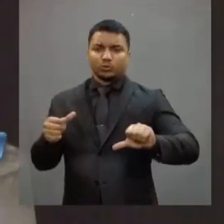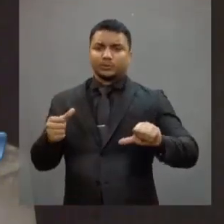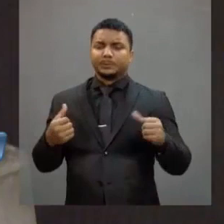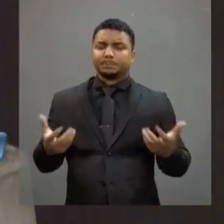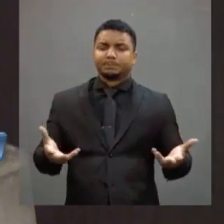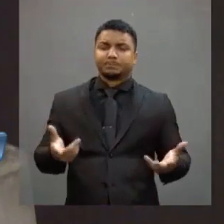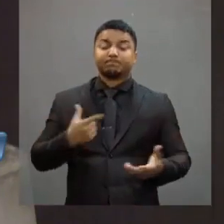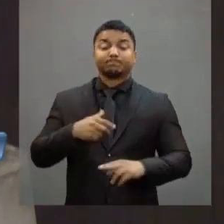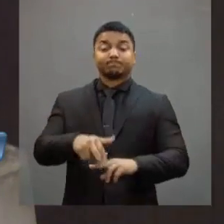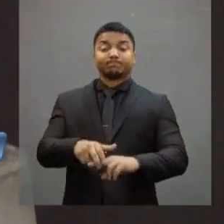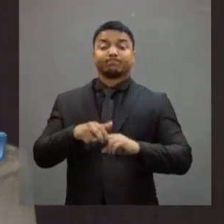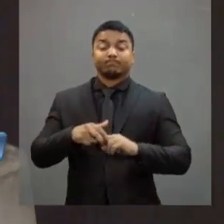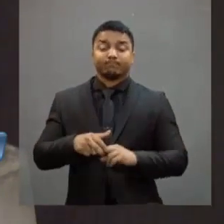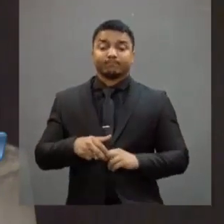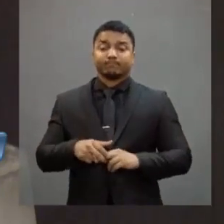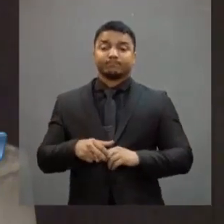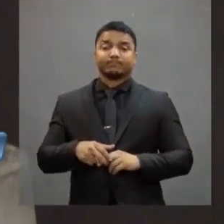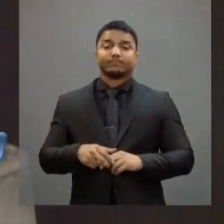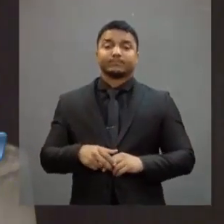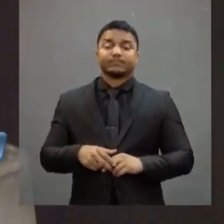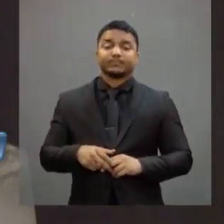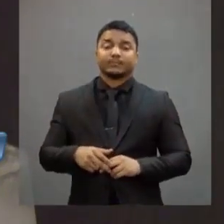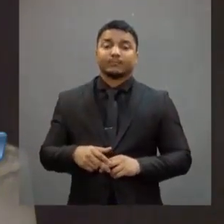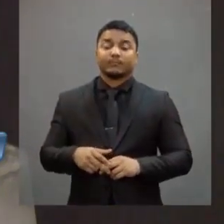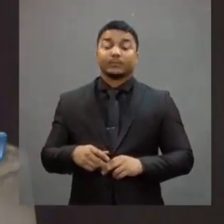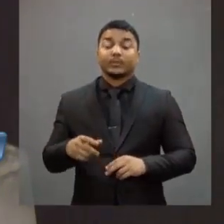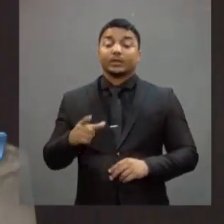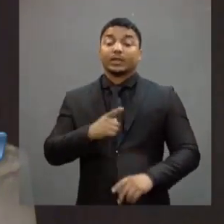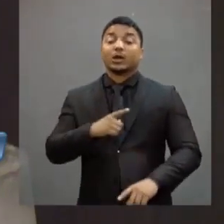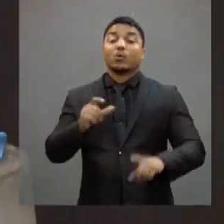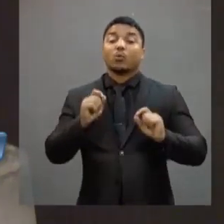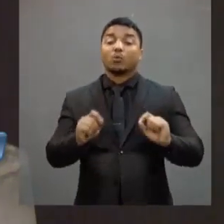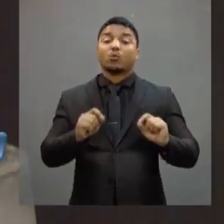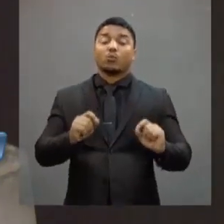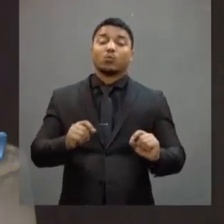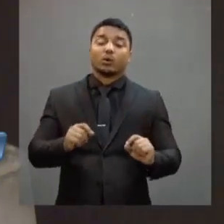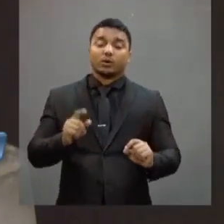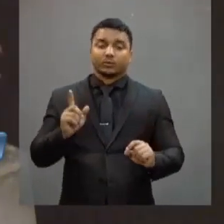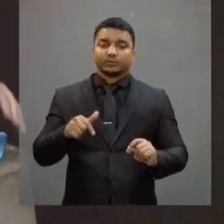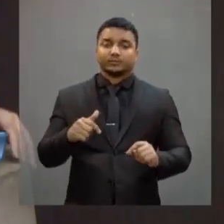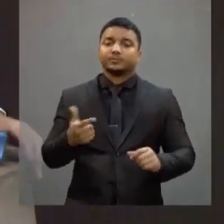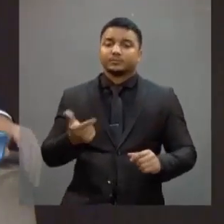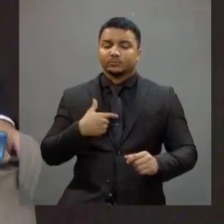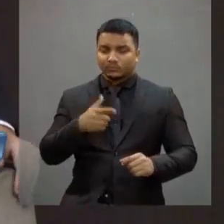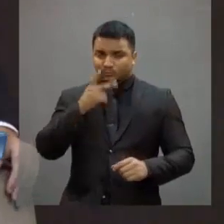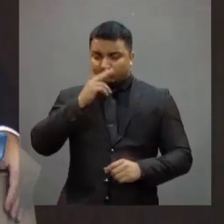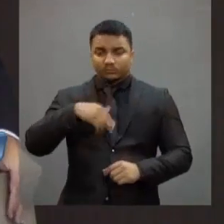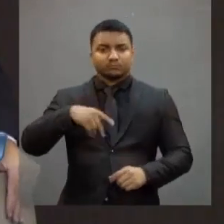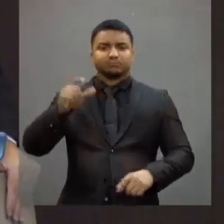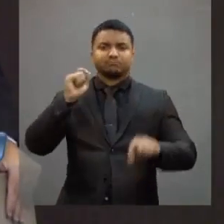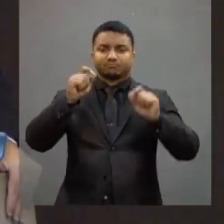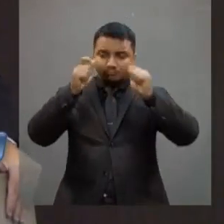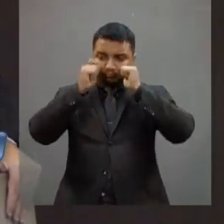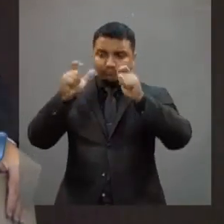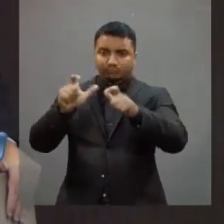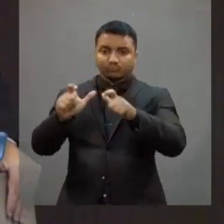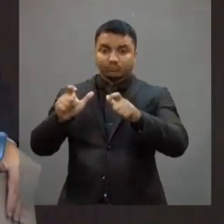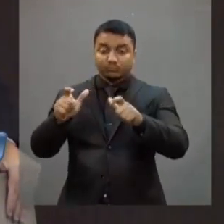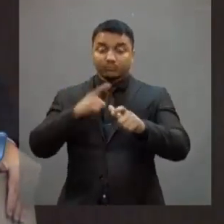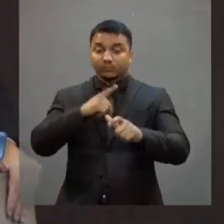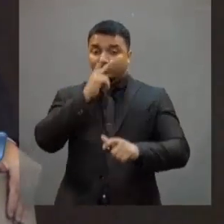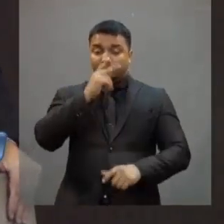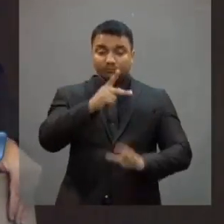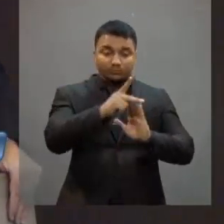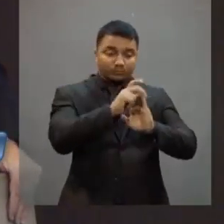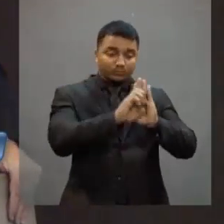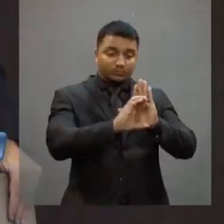E, no meio disso, tem um fato que ele salta aos olhos, é que a PEC paralela